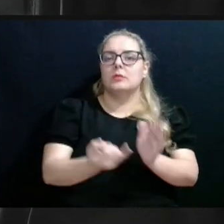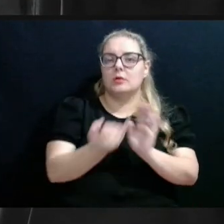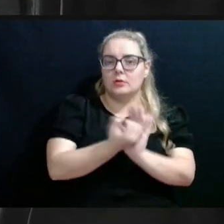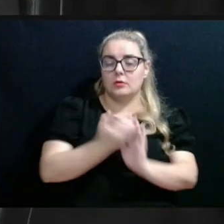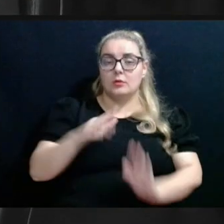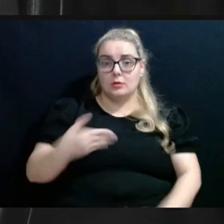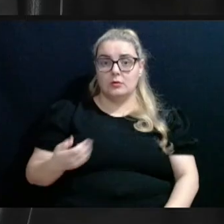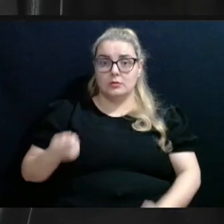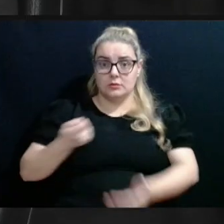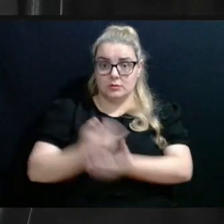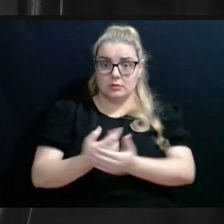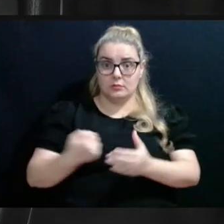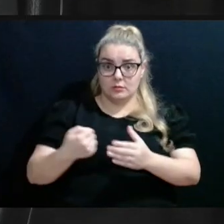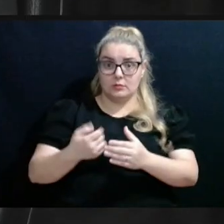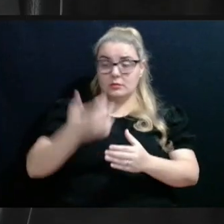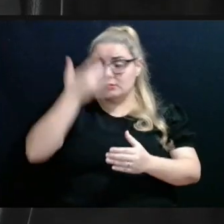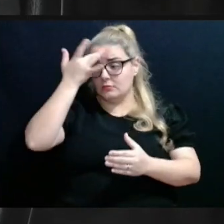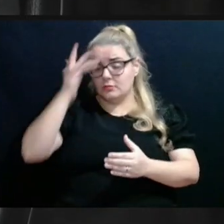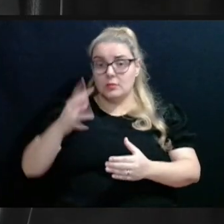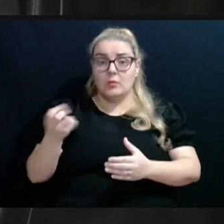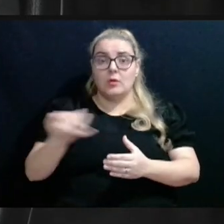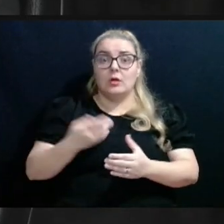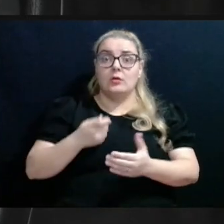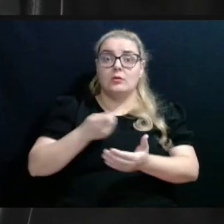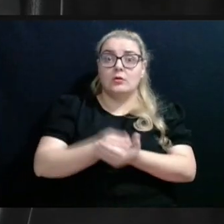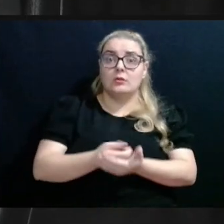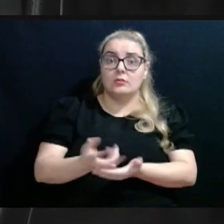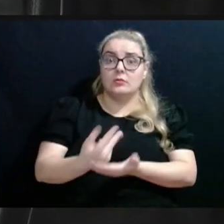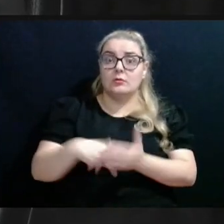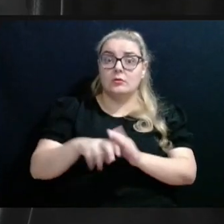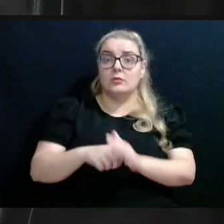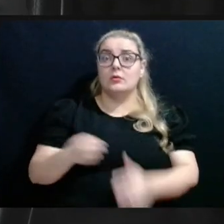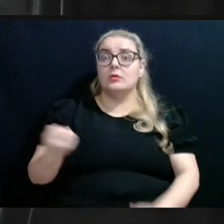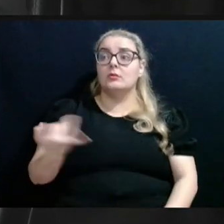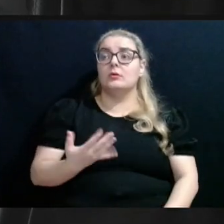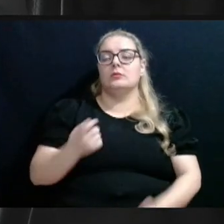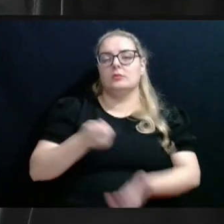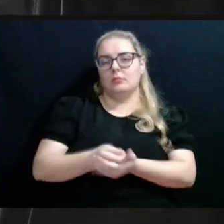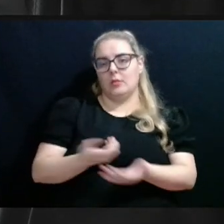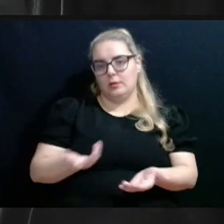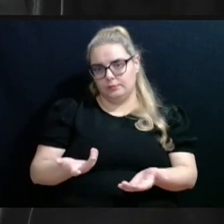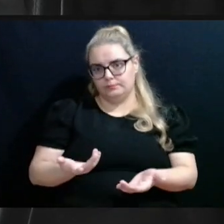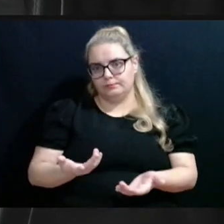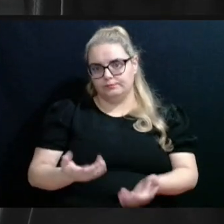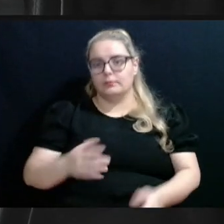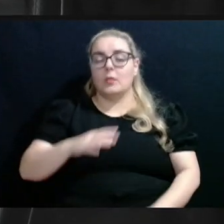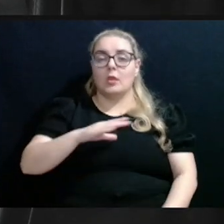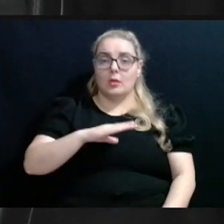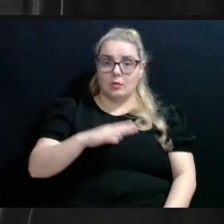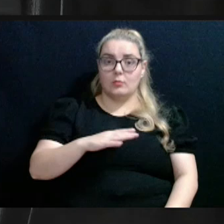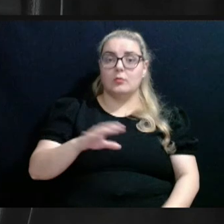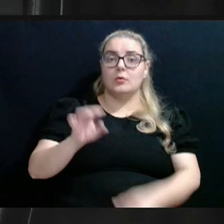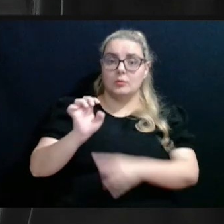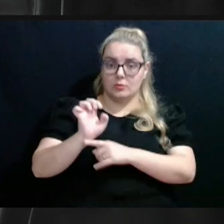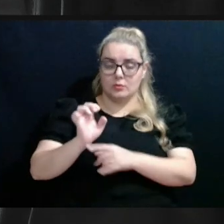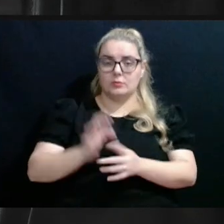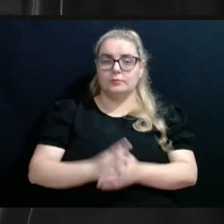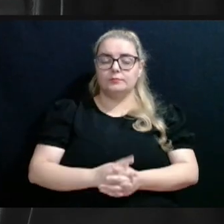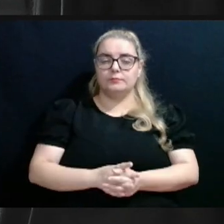caneca, você não sabe quanto está sendo tributado e para onde vai o imposto, né? Então, o município e o Estado estão